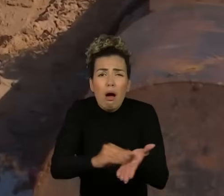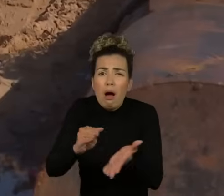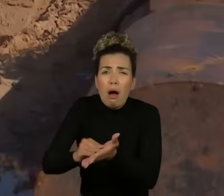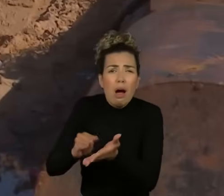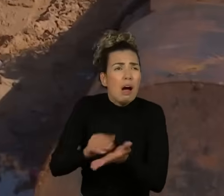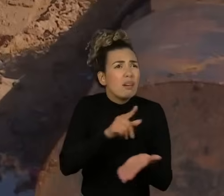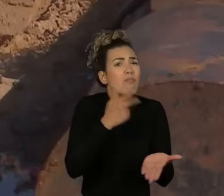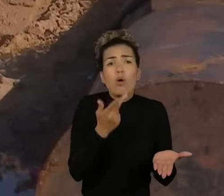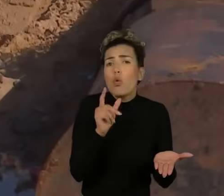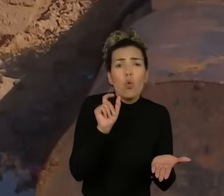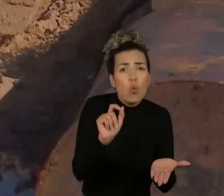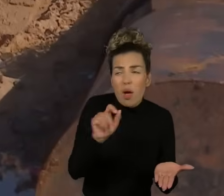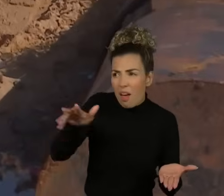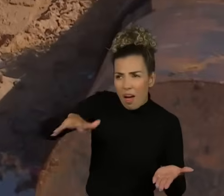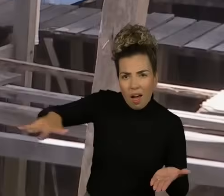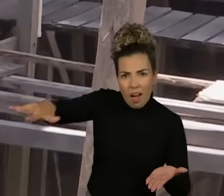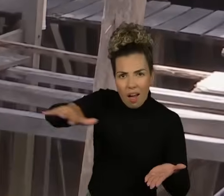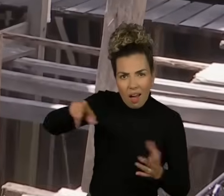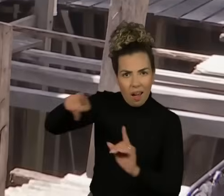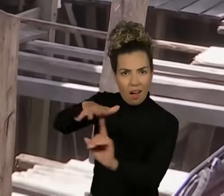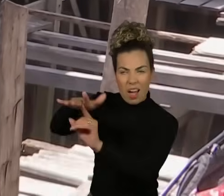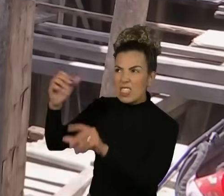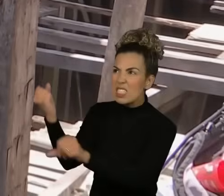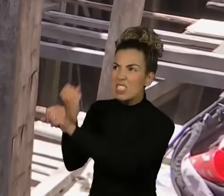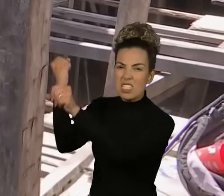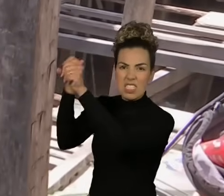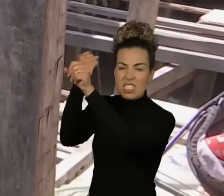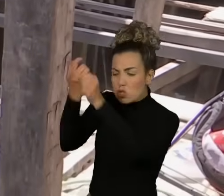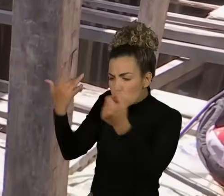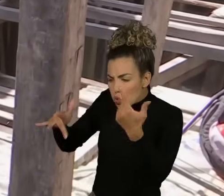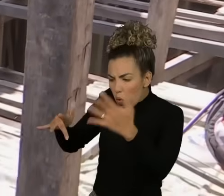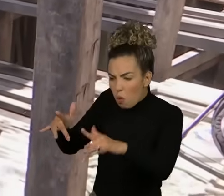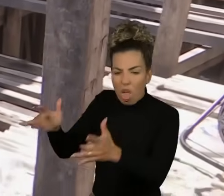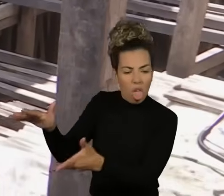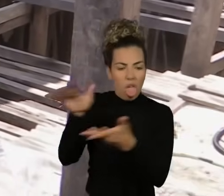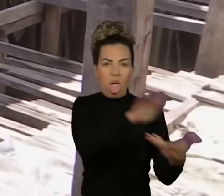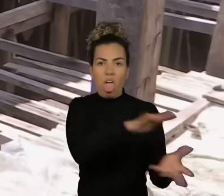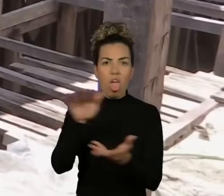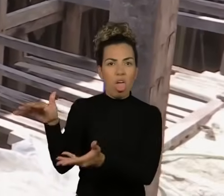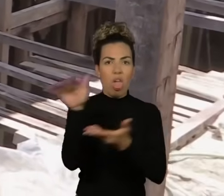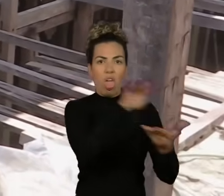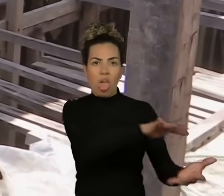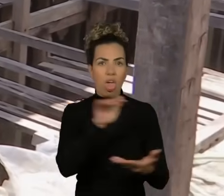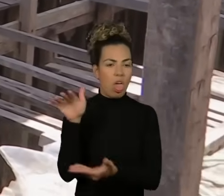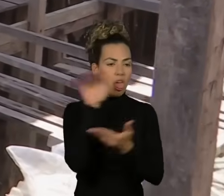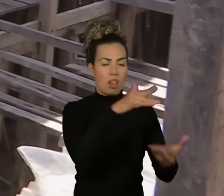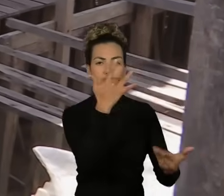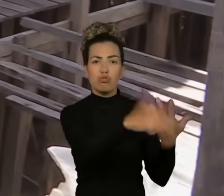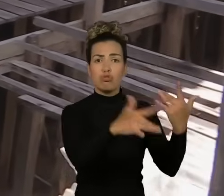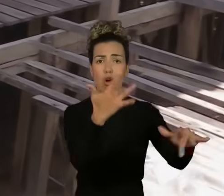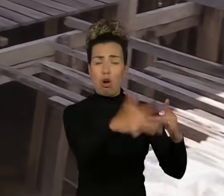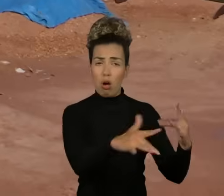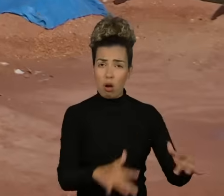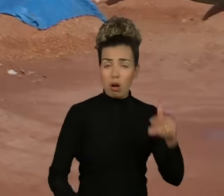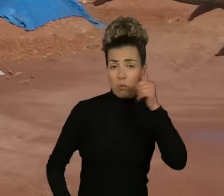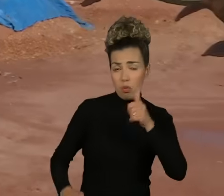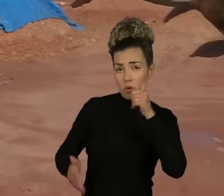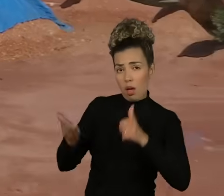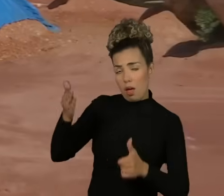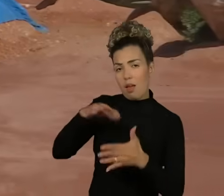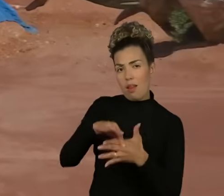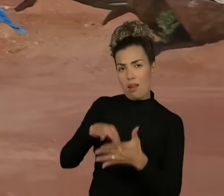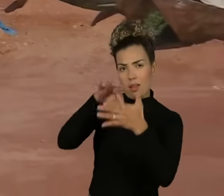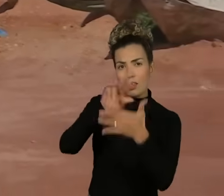sido despejados no local. É o que explica a líder comunitária Suane Barreirinhas. E eles estão